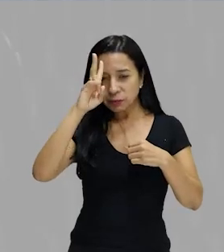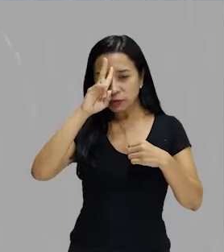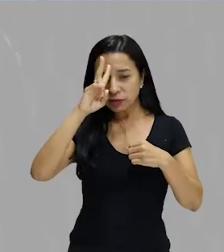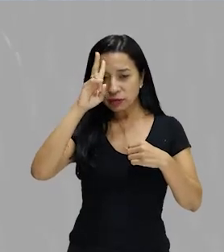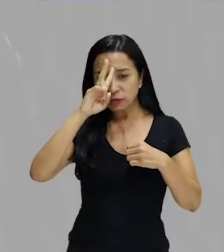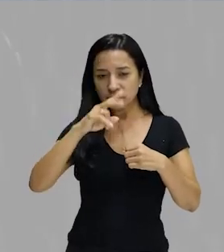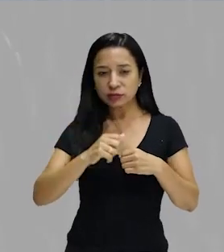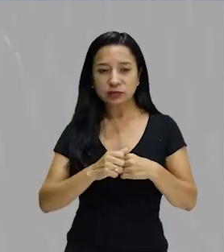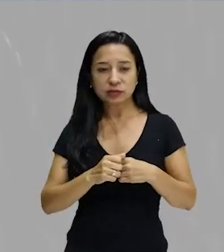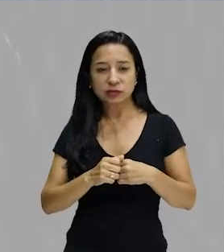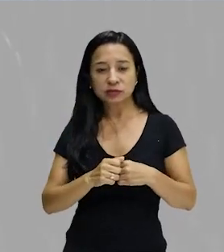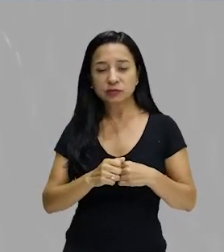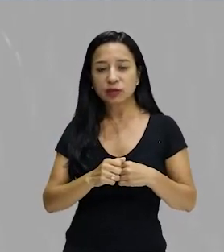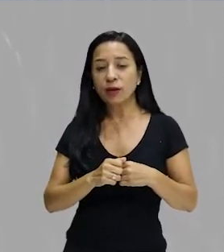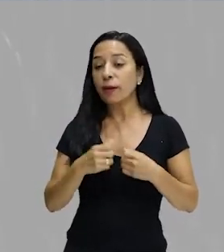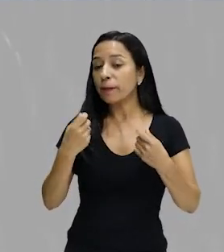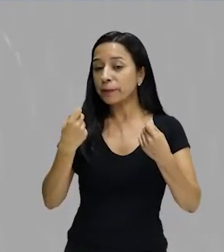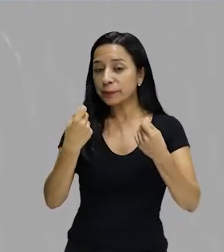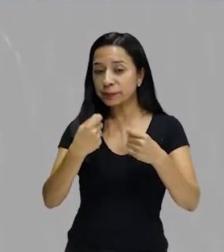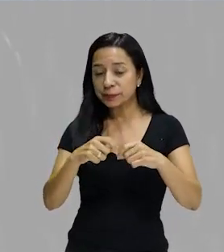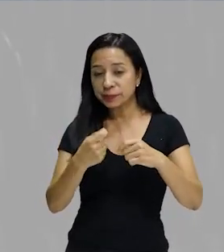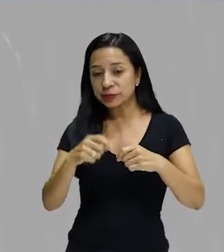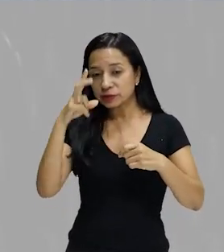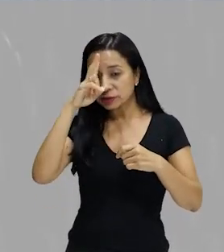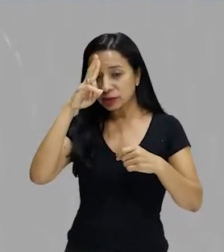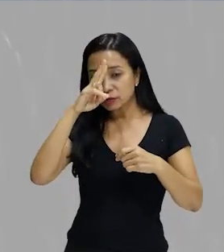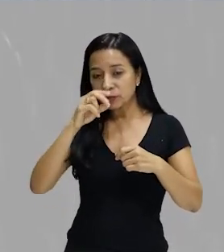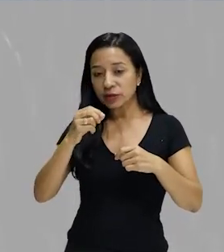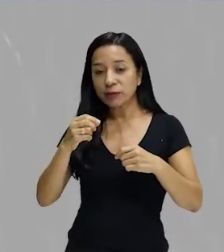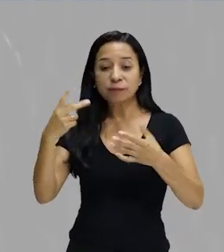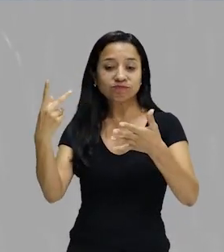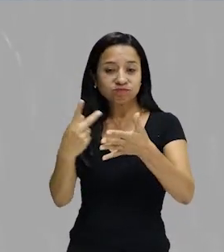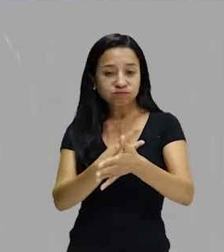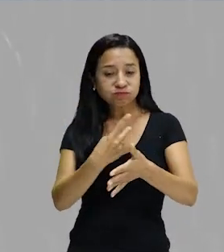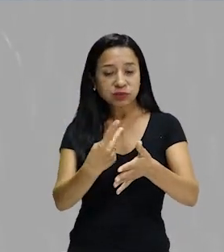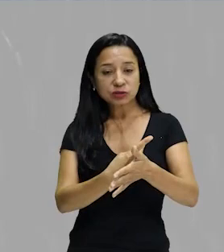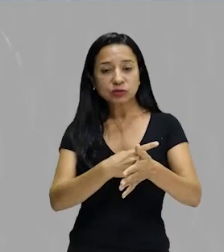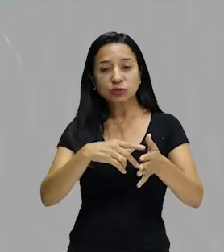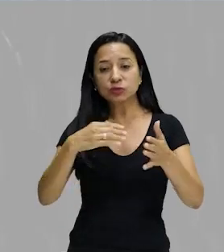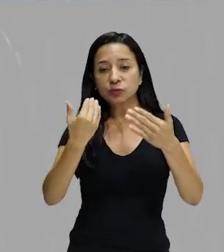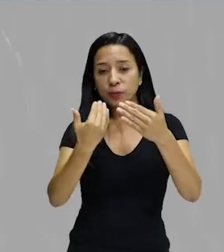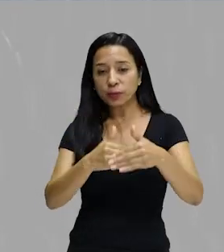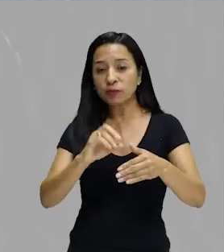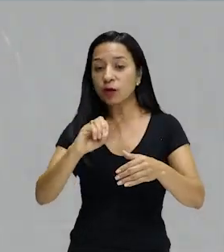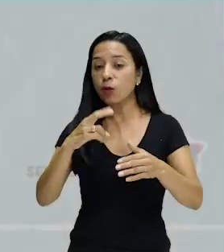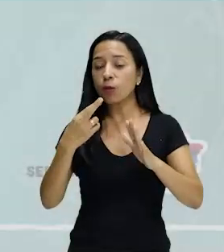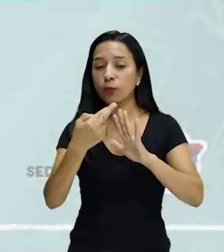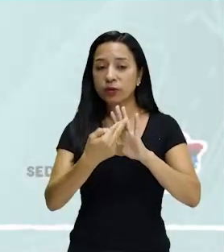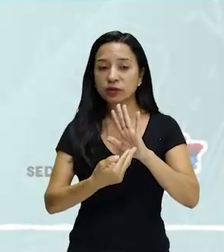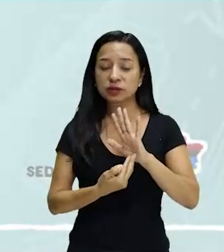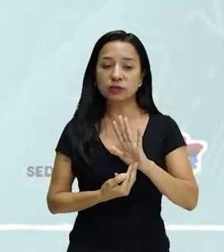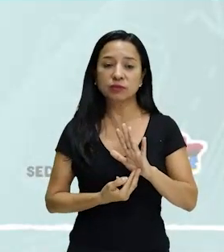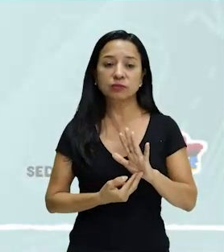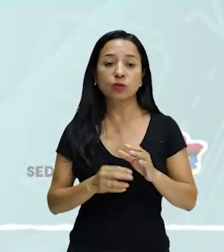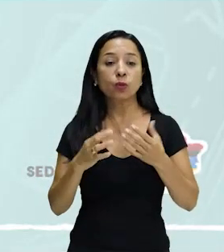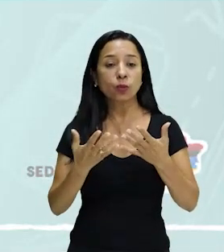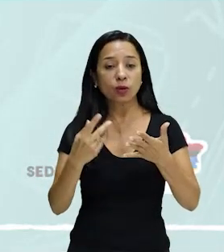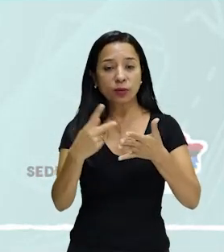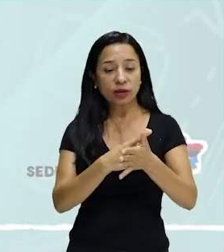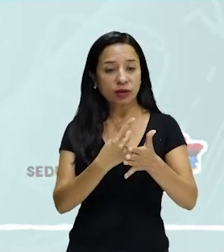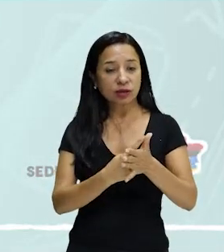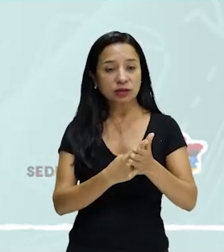não errar, nem em questão de prova, nem em redação, tá bom? Qual é errada? Letra A.